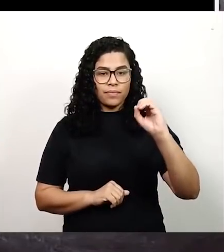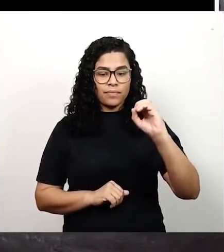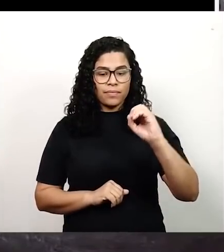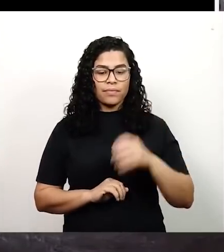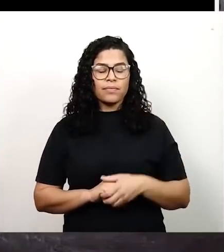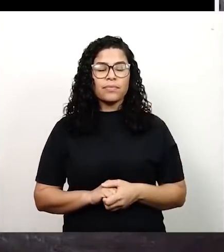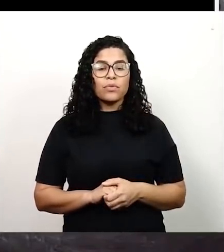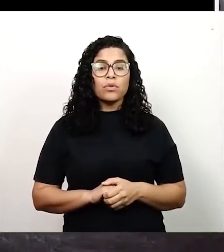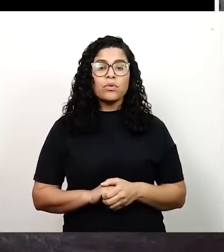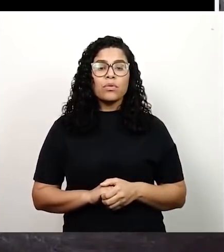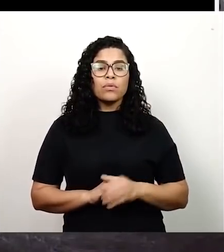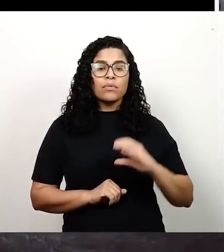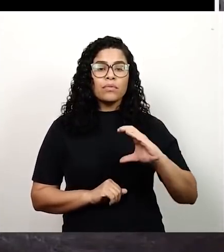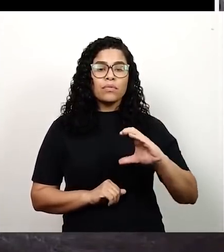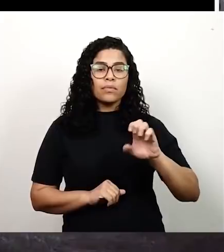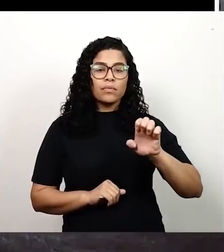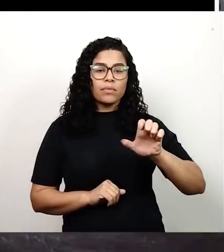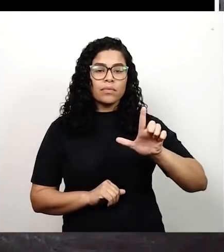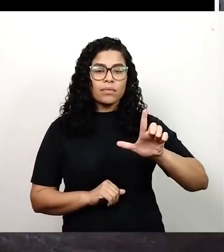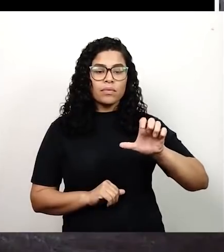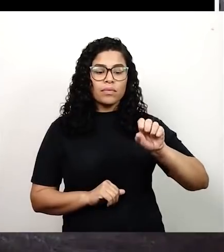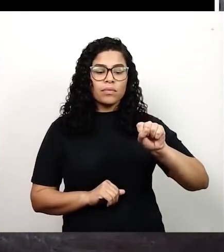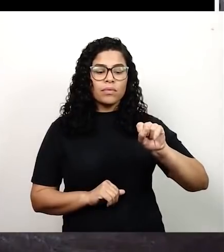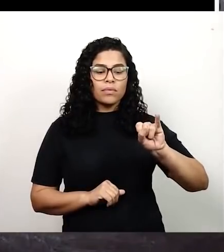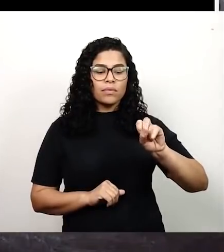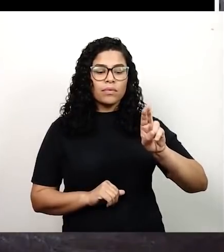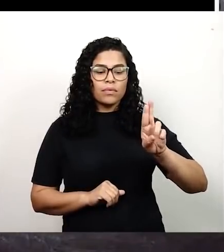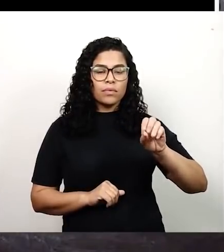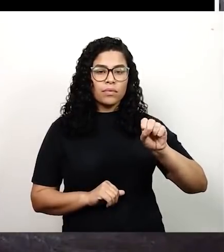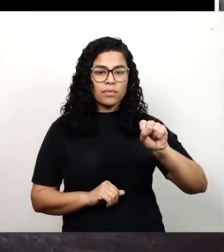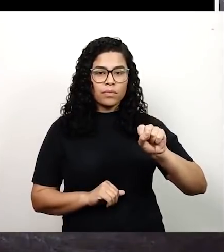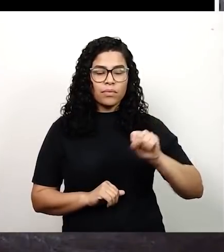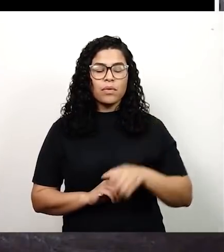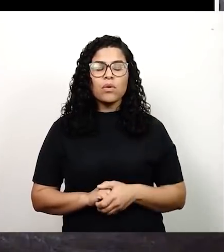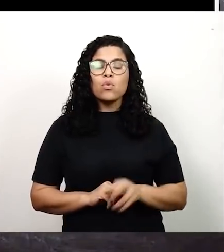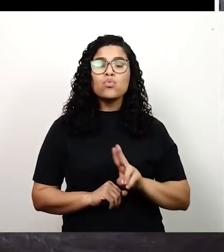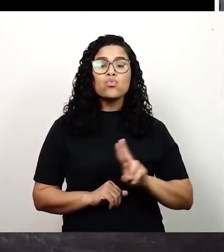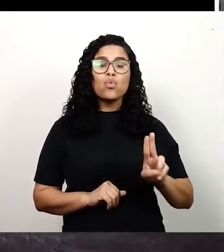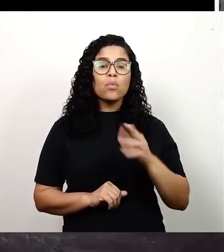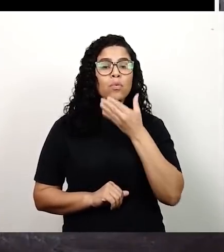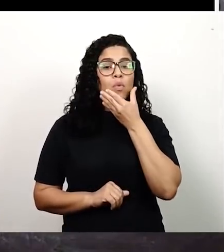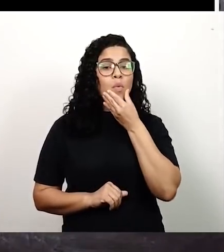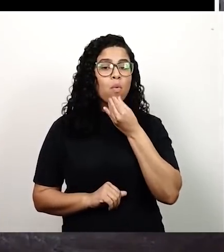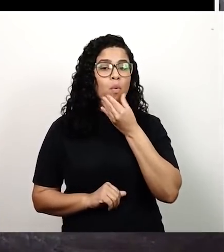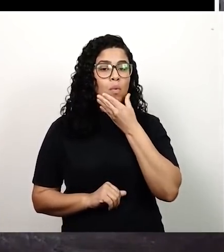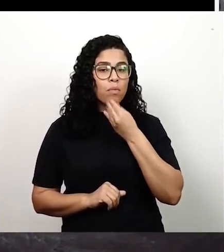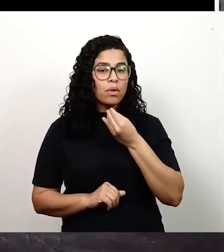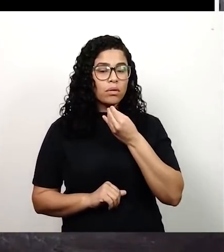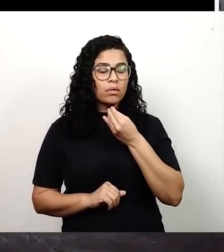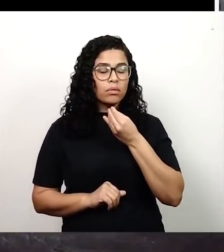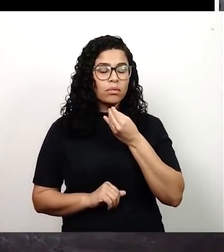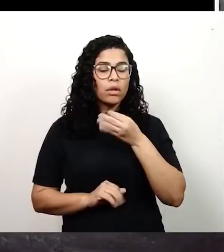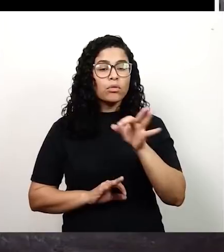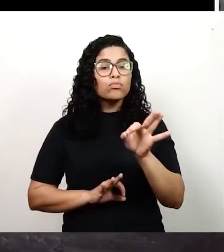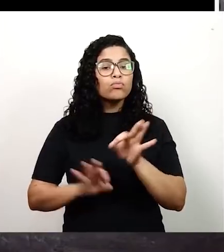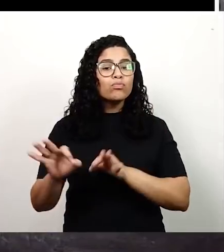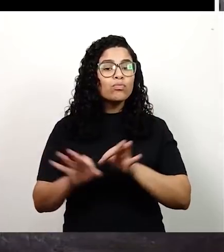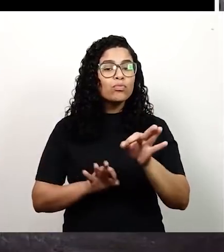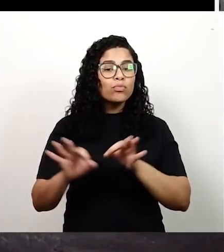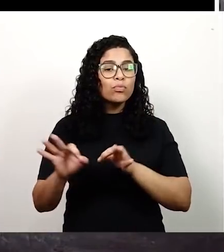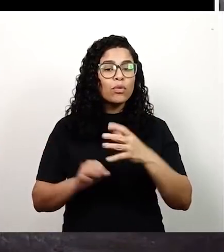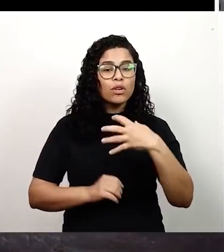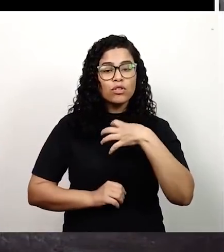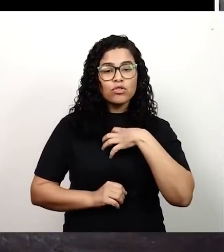Celsius. Celsius é o nome da pessoa que organizou esta maneira de medir